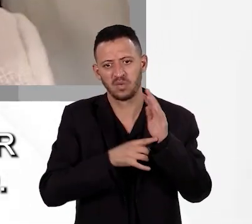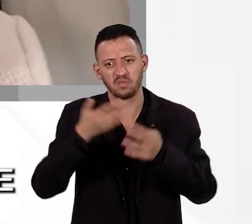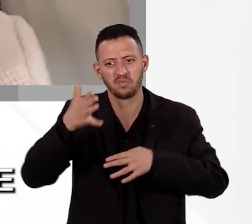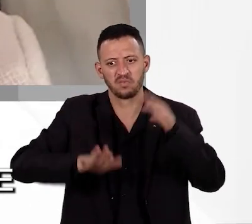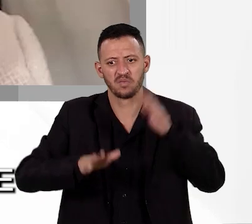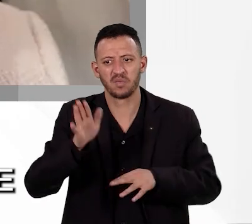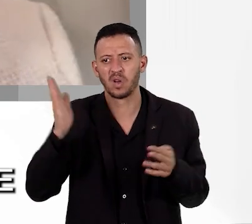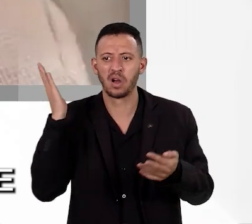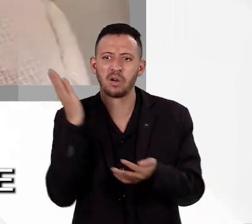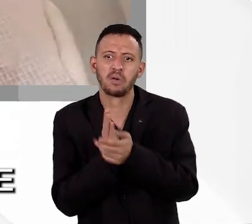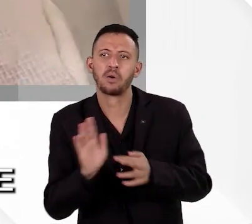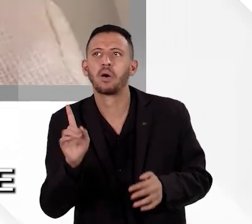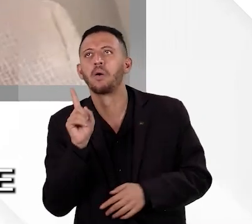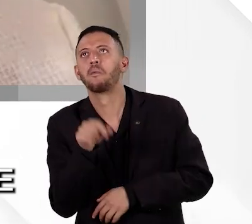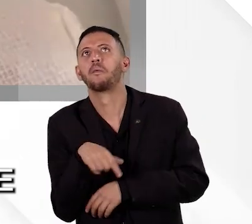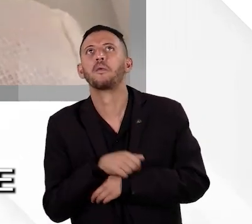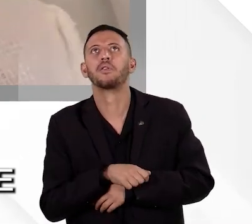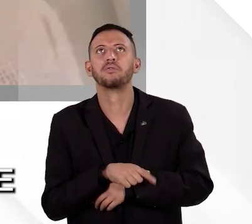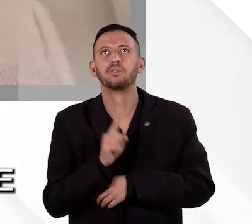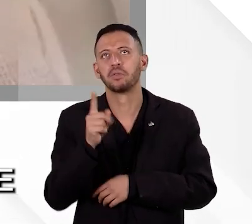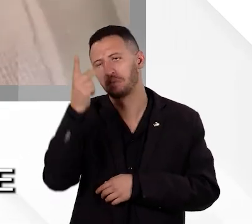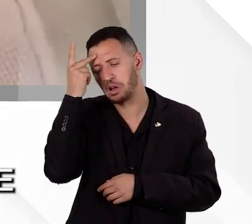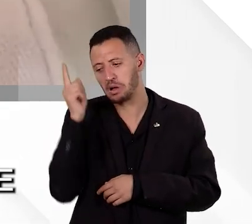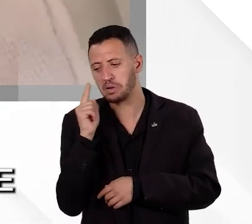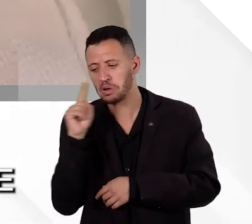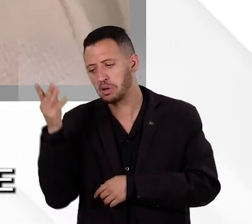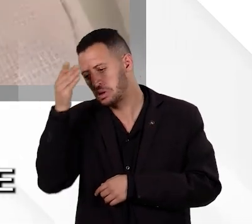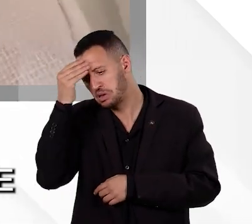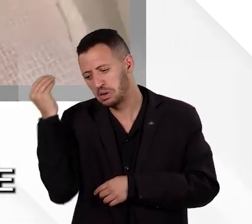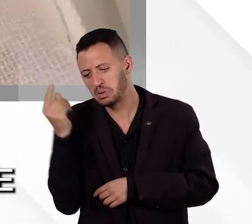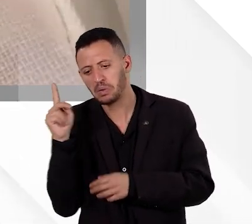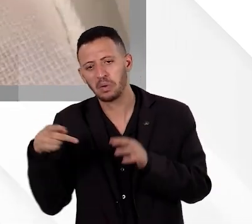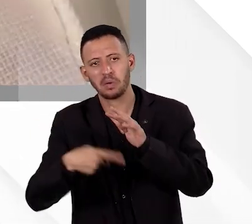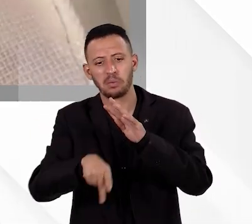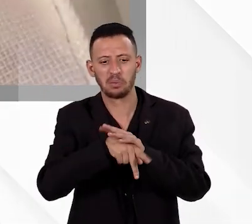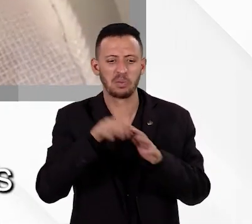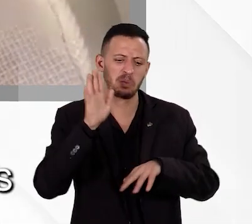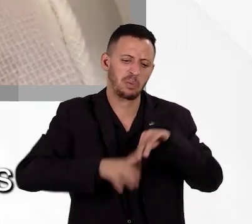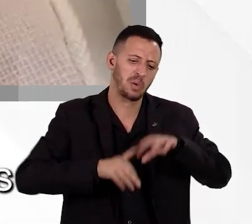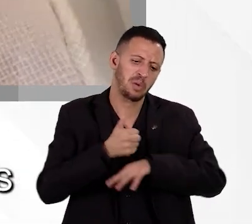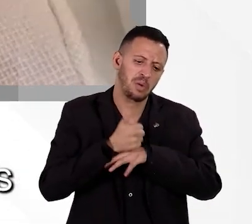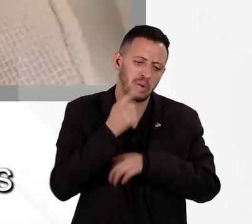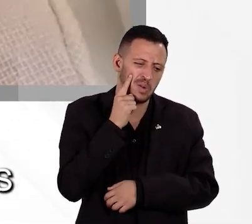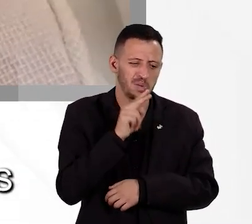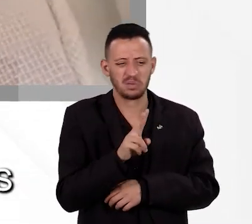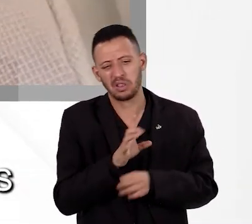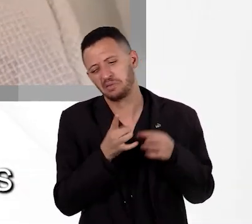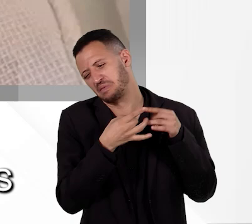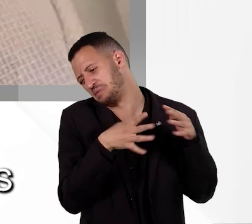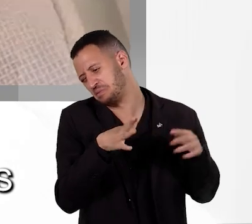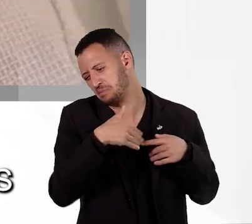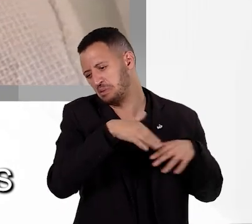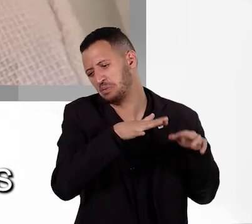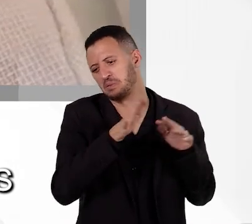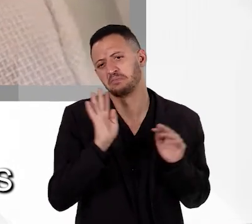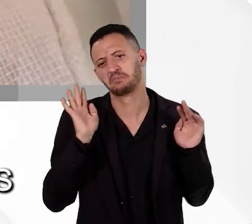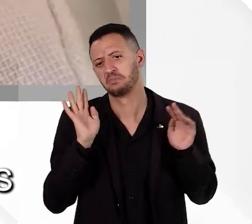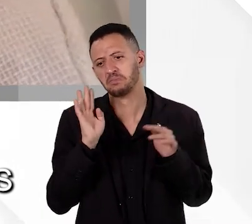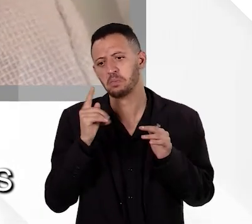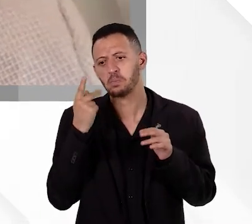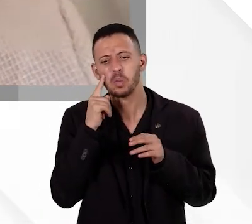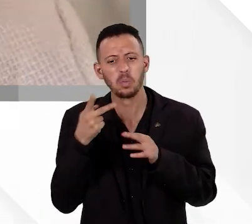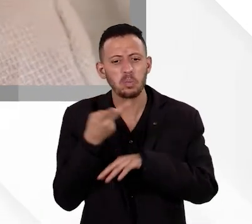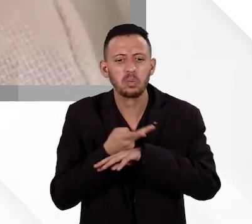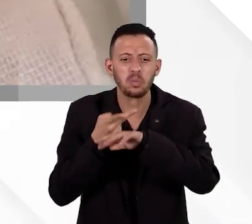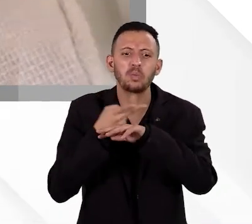desse direito, né? Muitas vezes acaba passando despercebido porque a própria trabalhadora deixa por isso mesmo e